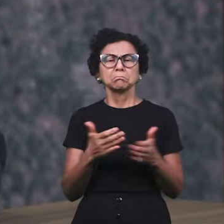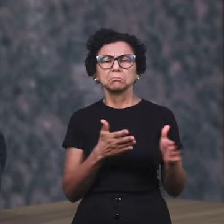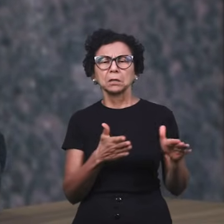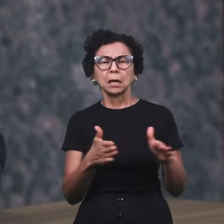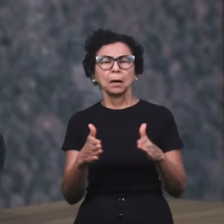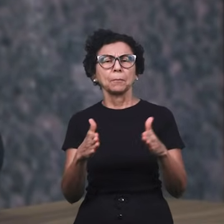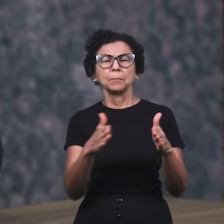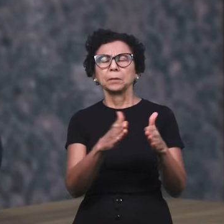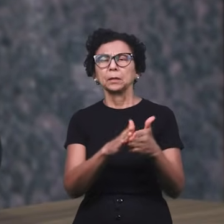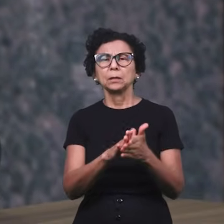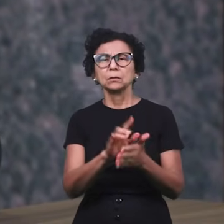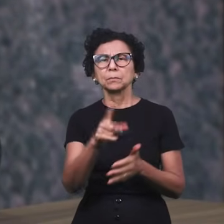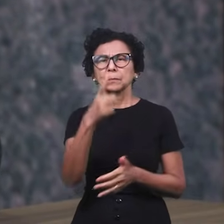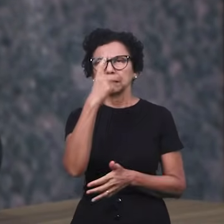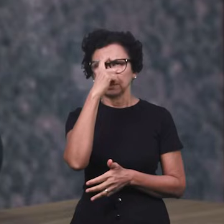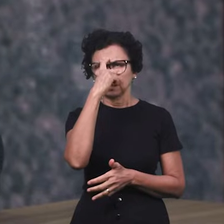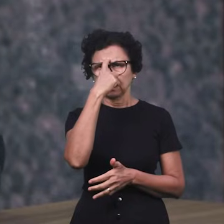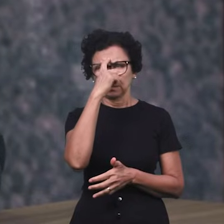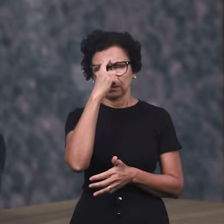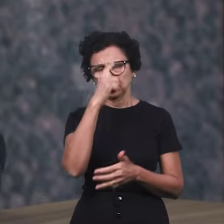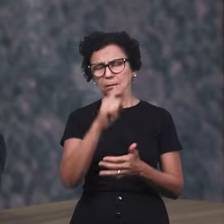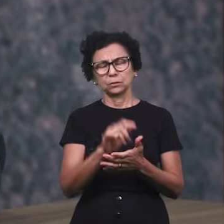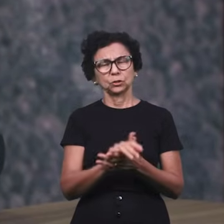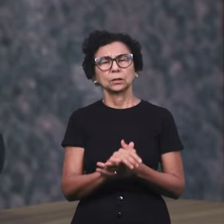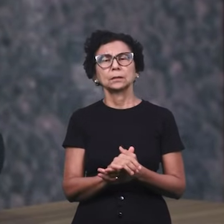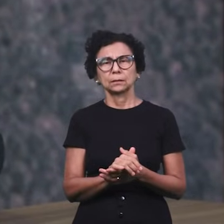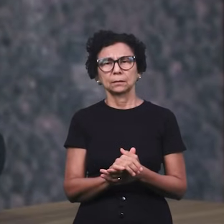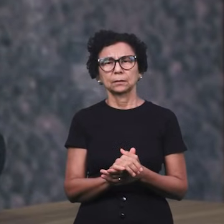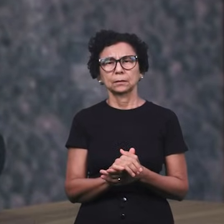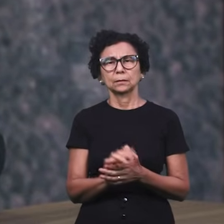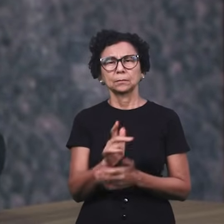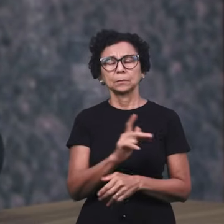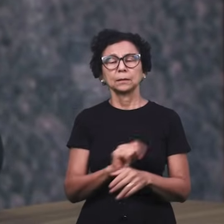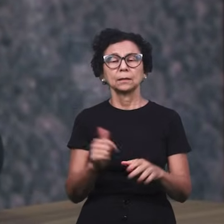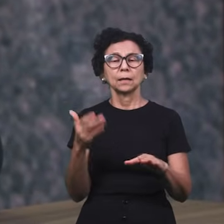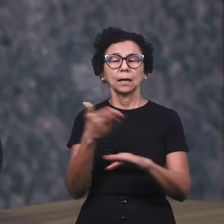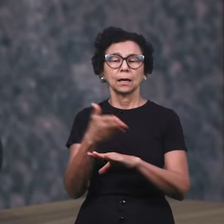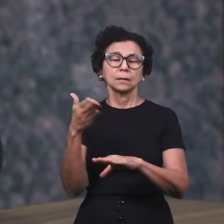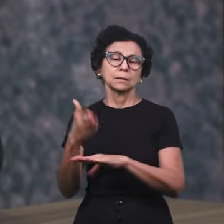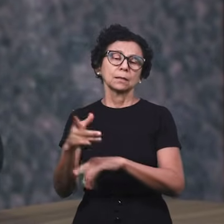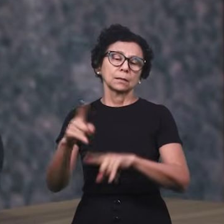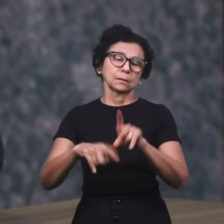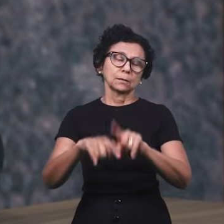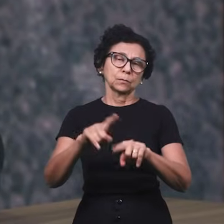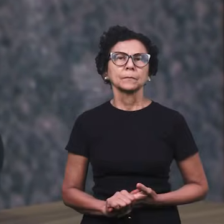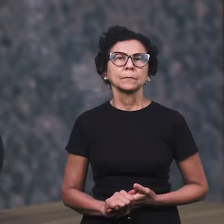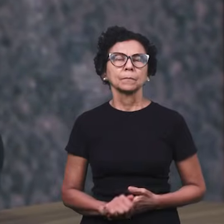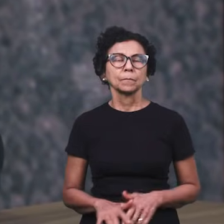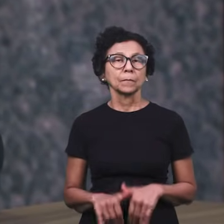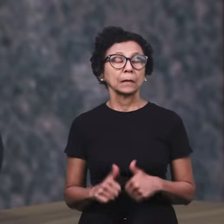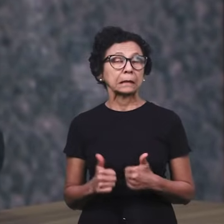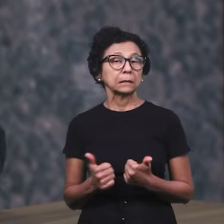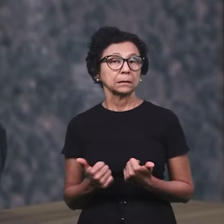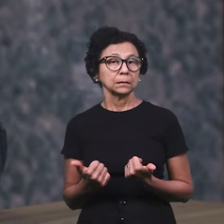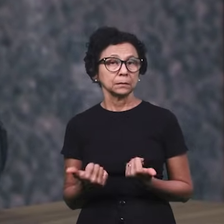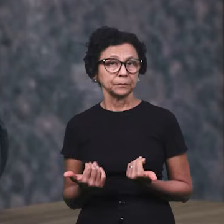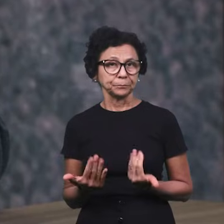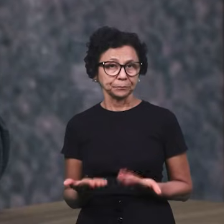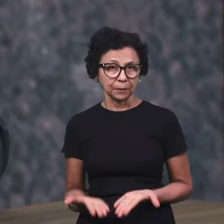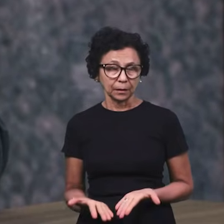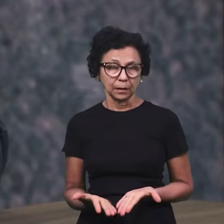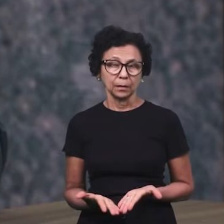como uma de suas finalidades mais importantes encontrar uma nova rota, um novo caminho marítimo que levasse às Índias. E